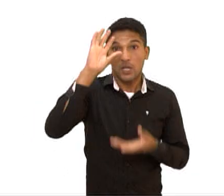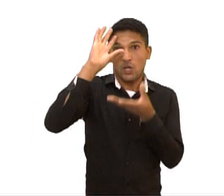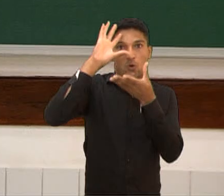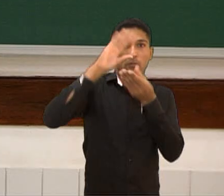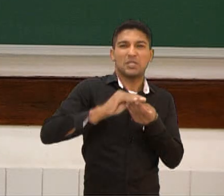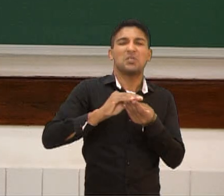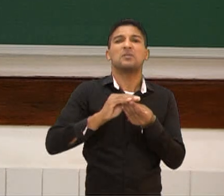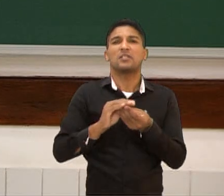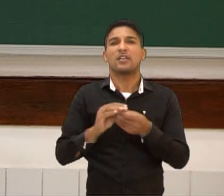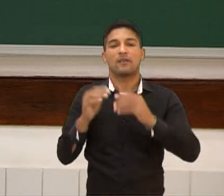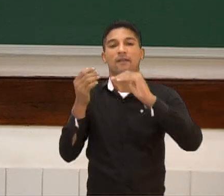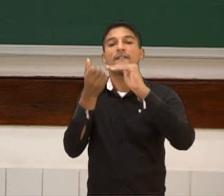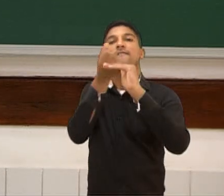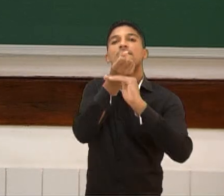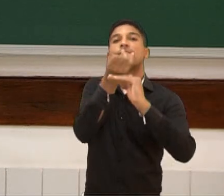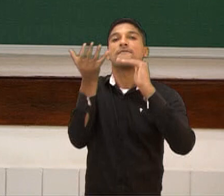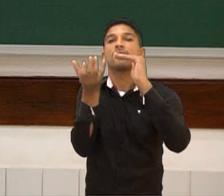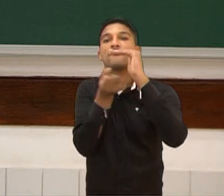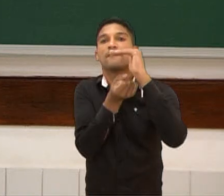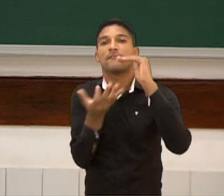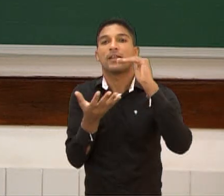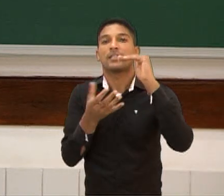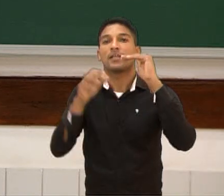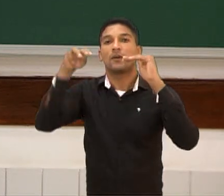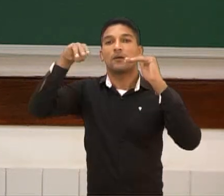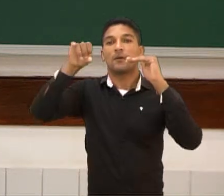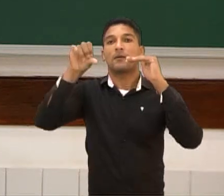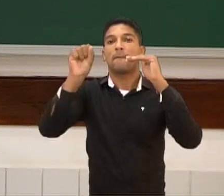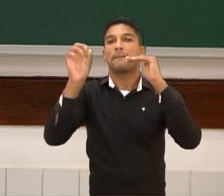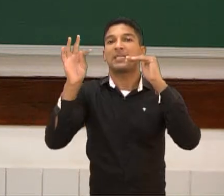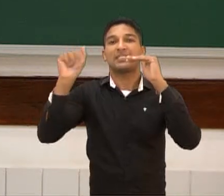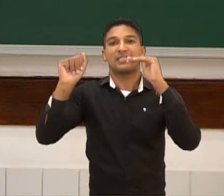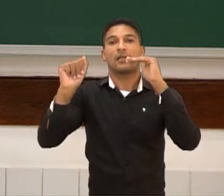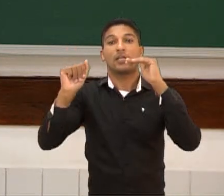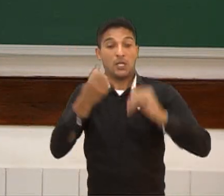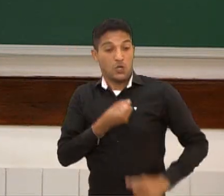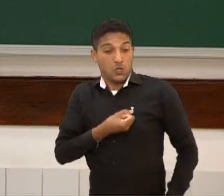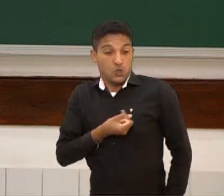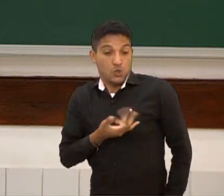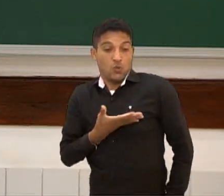mista, número misto, representatividade de fração,